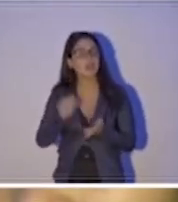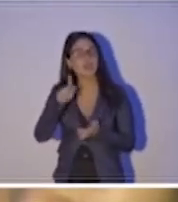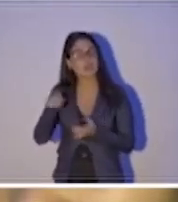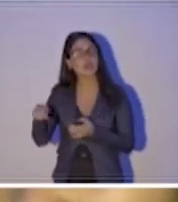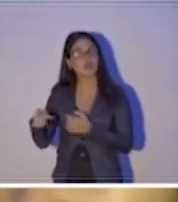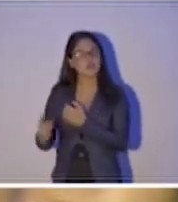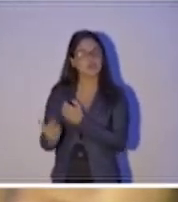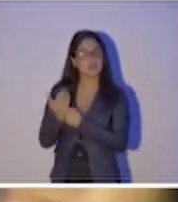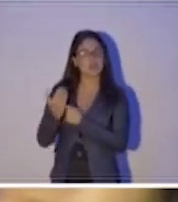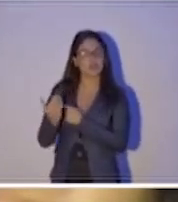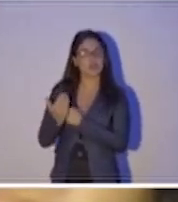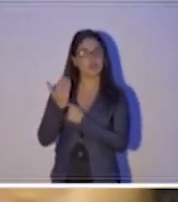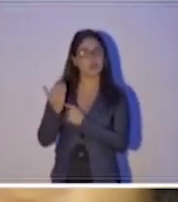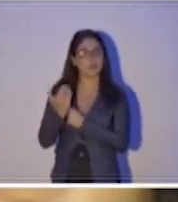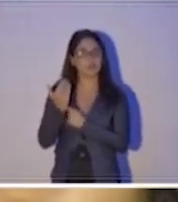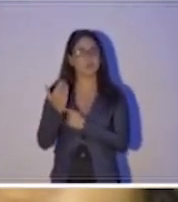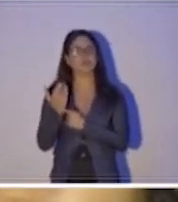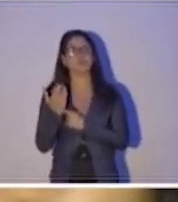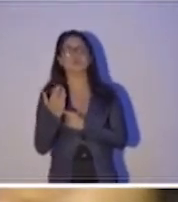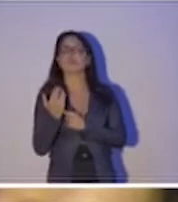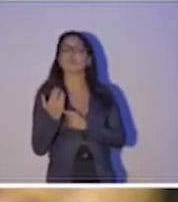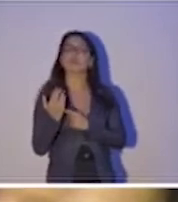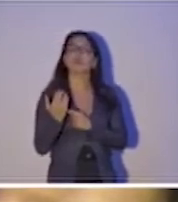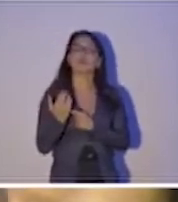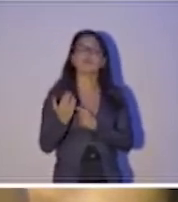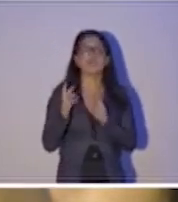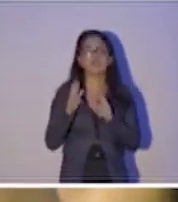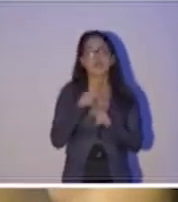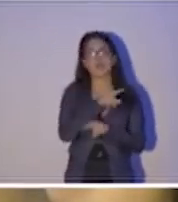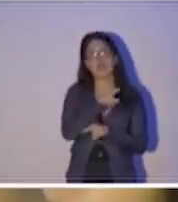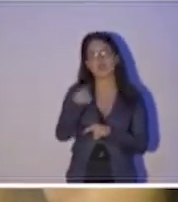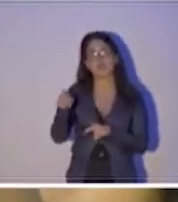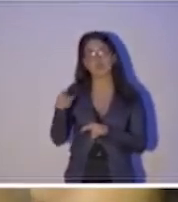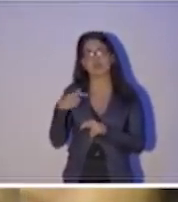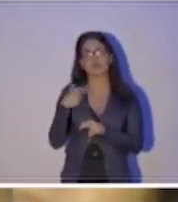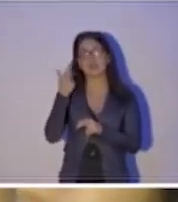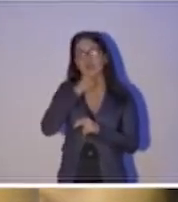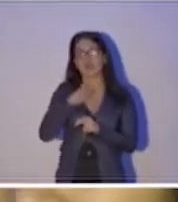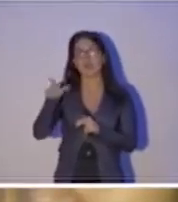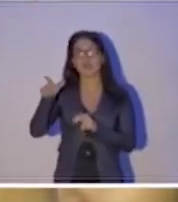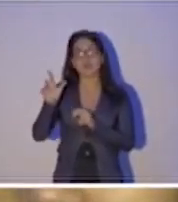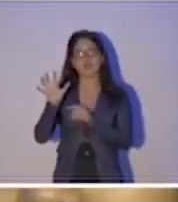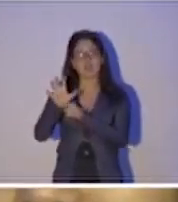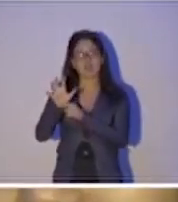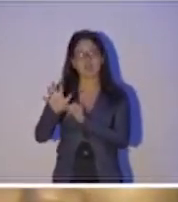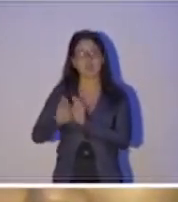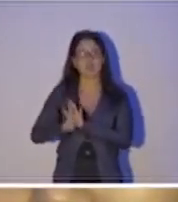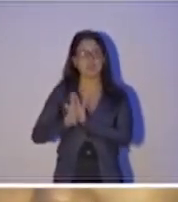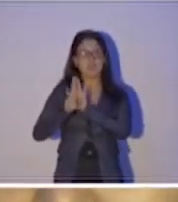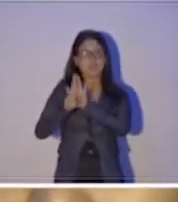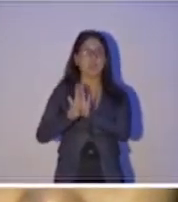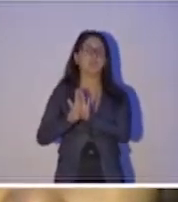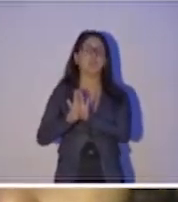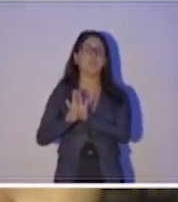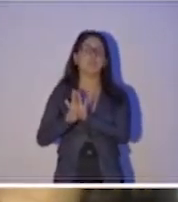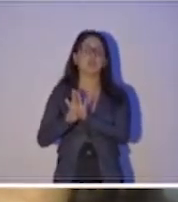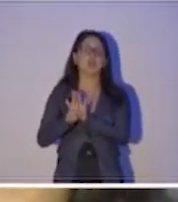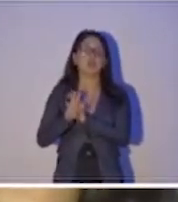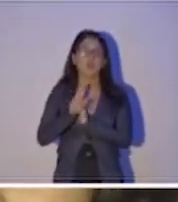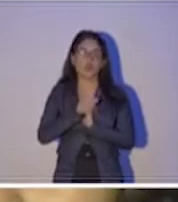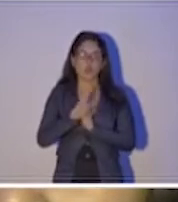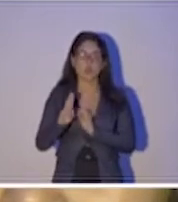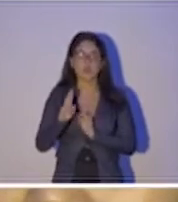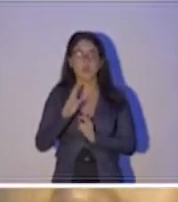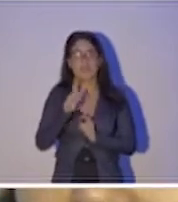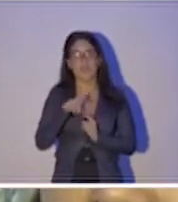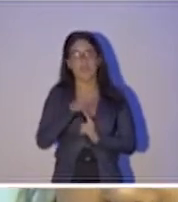ajudou na escritura dessa crônica, que eu espero que represente o nosso estado. O nome da crônica é Calçada de Feira.